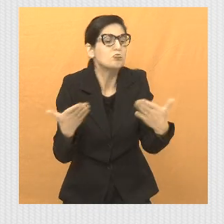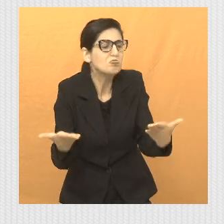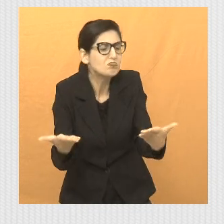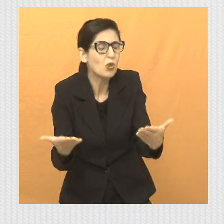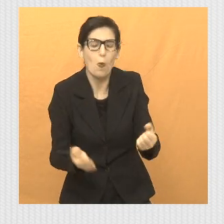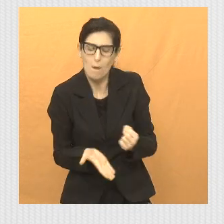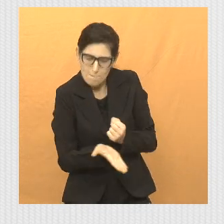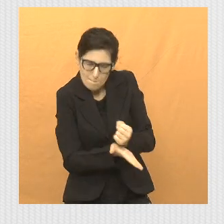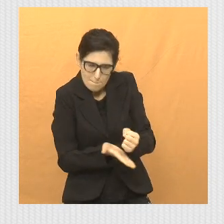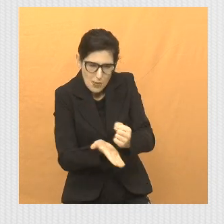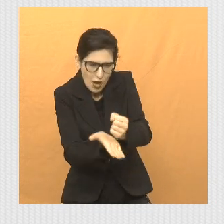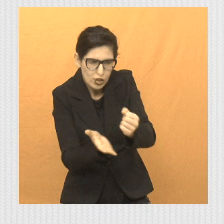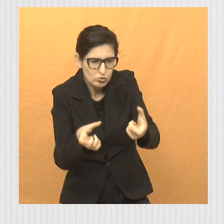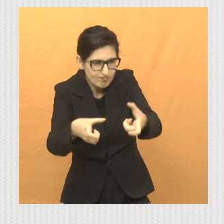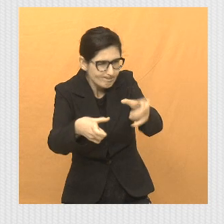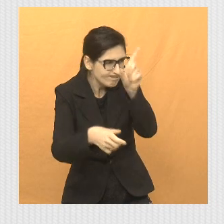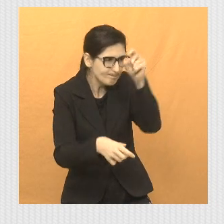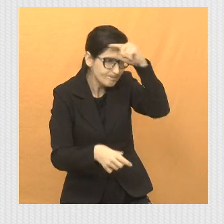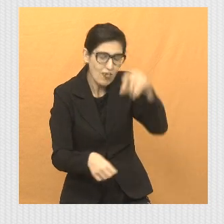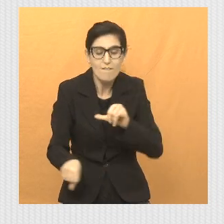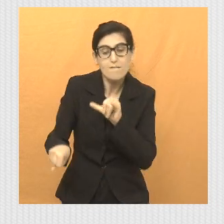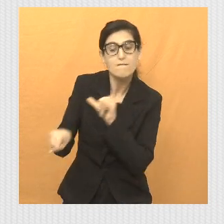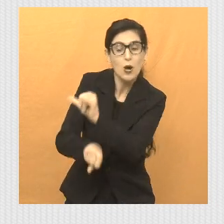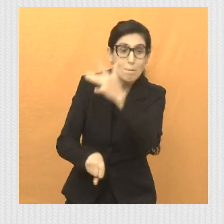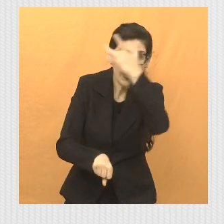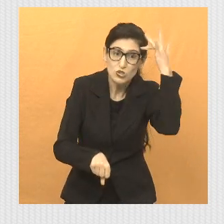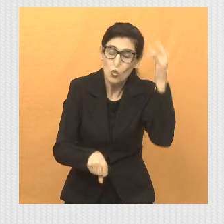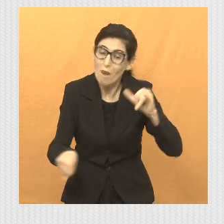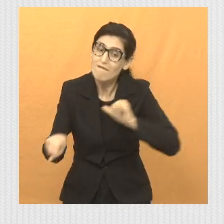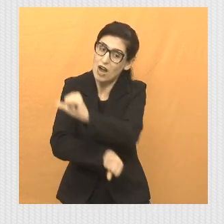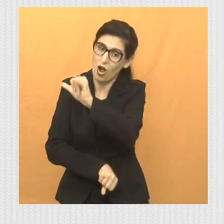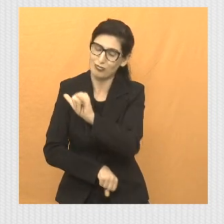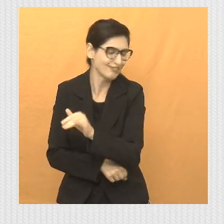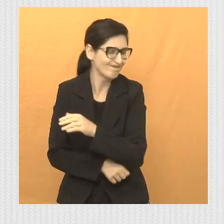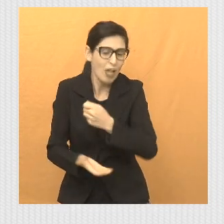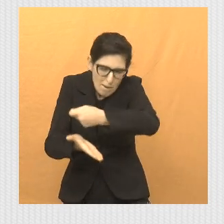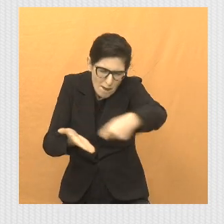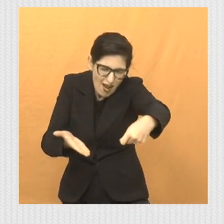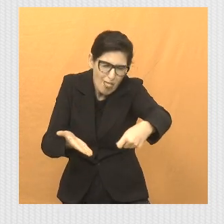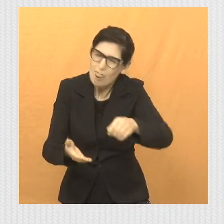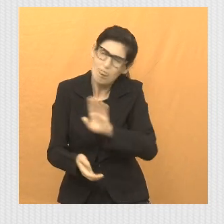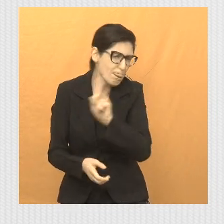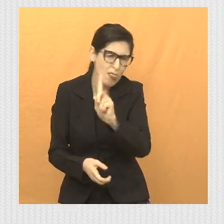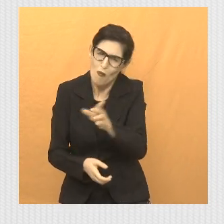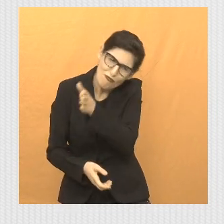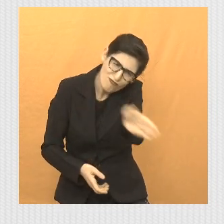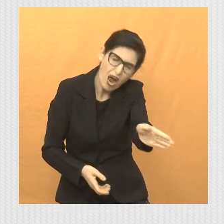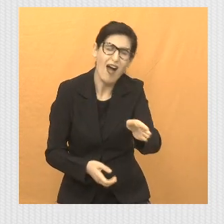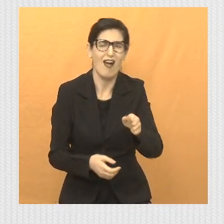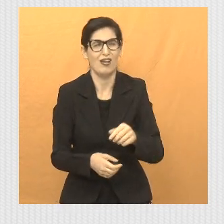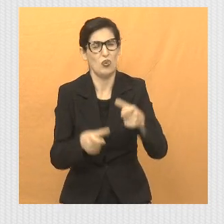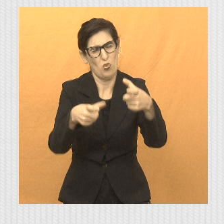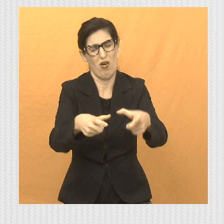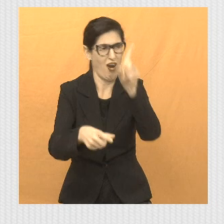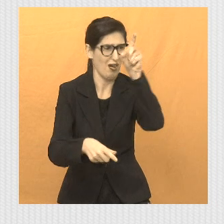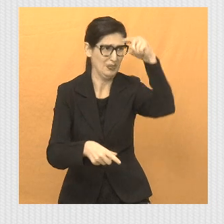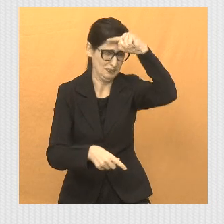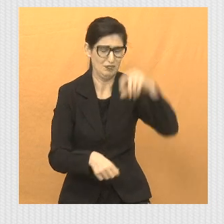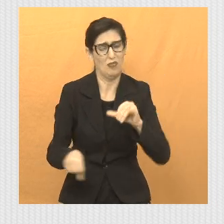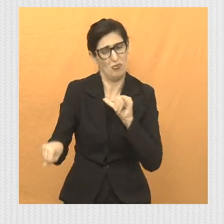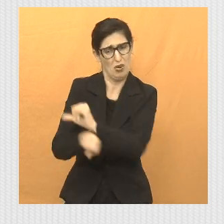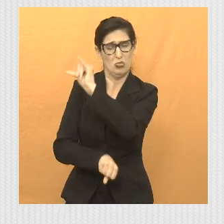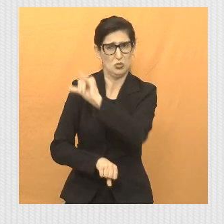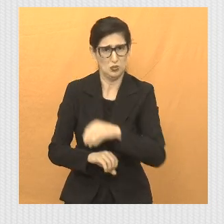quando avaliamos o número de faltas às consultas médicas realizadas, observamos uma discreta redução